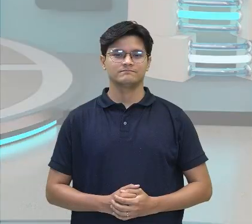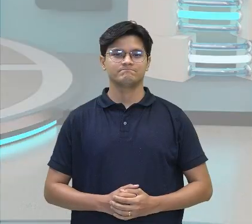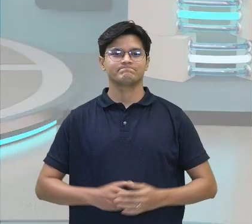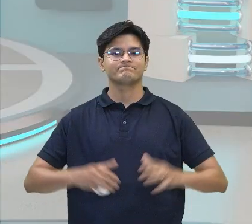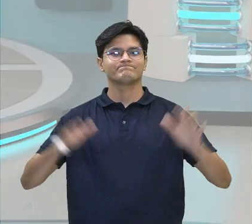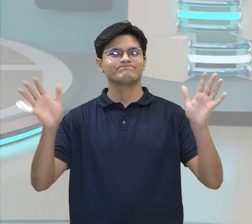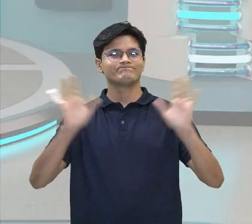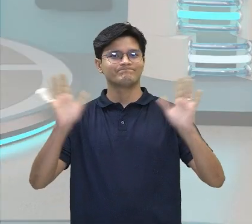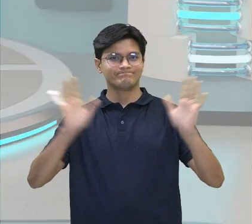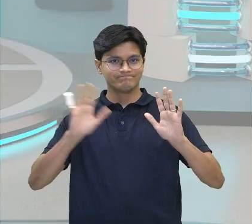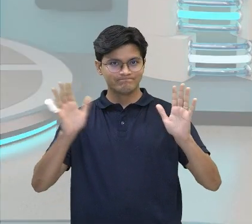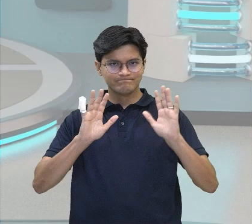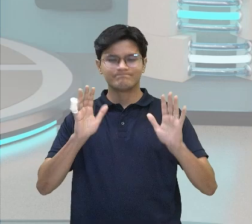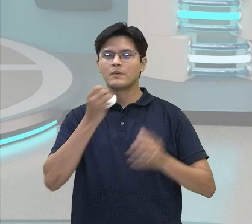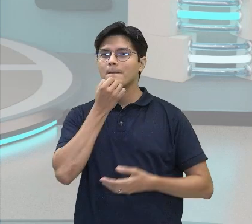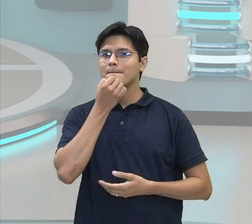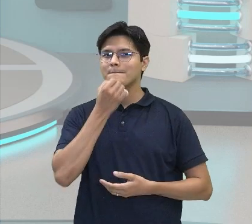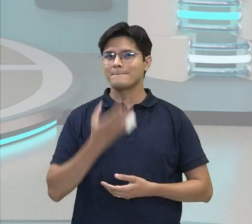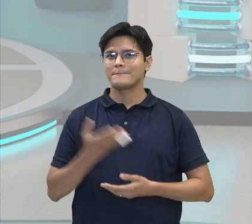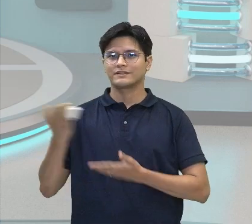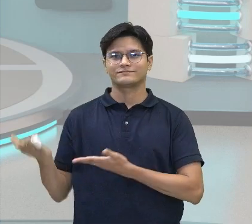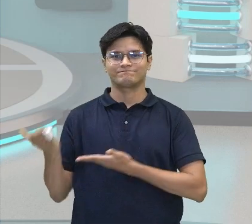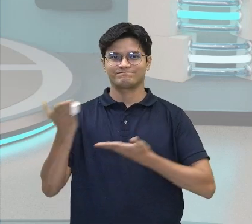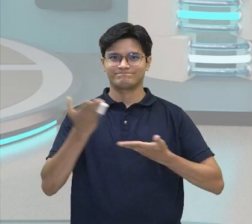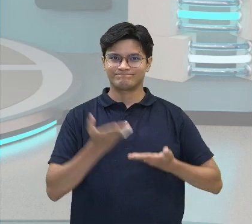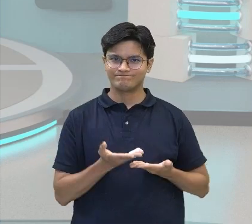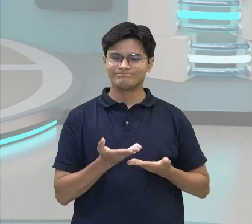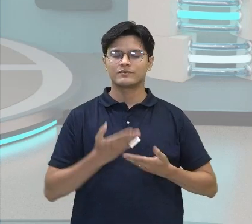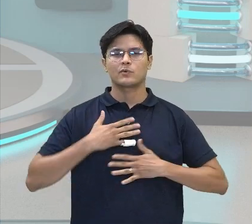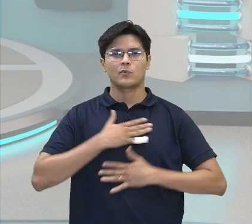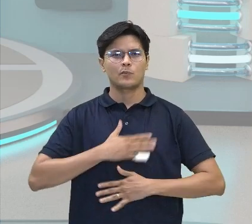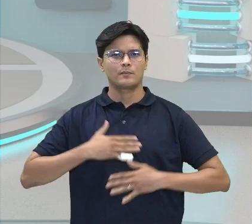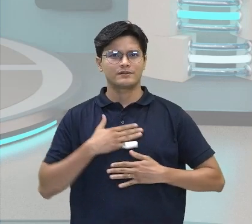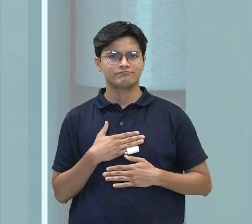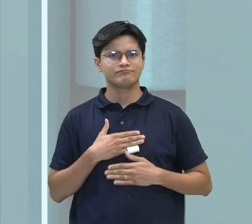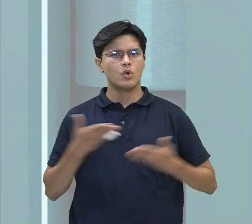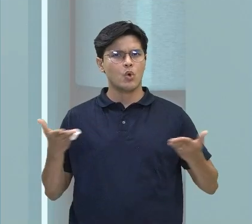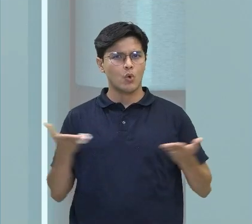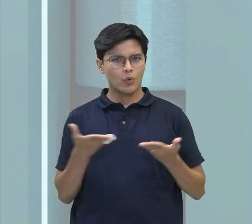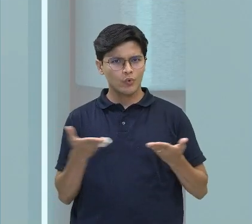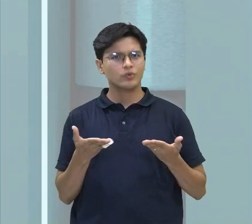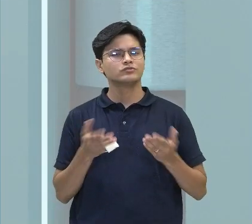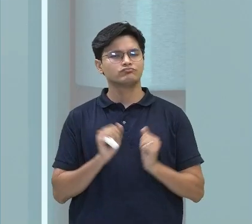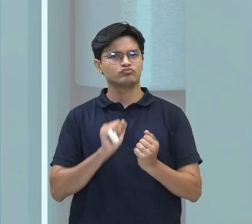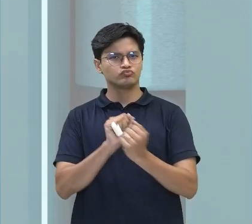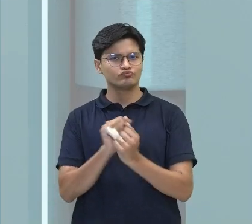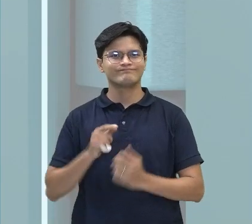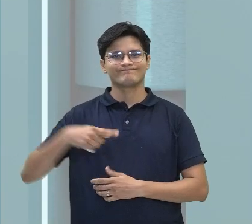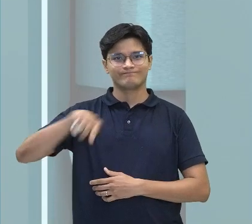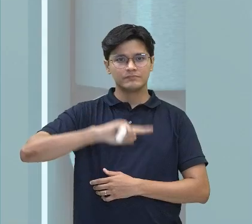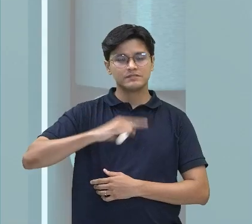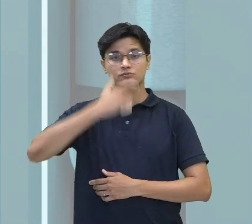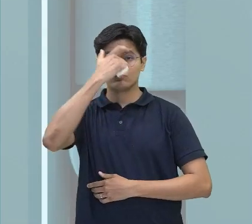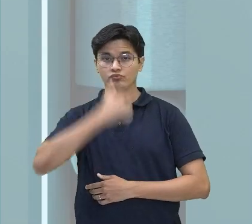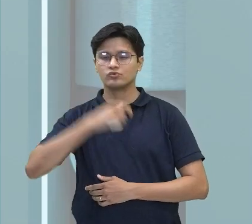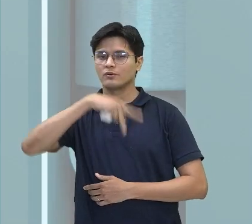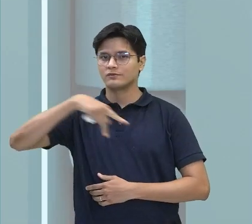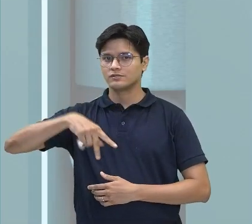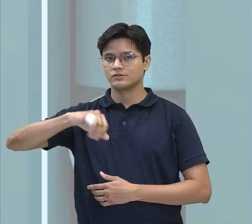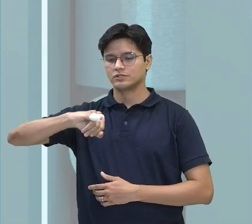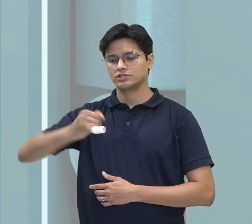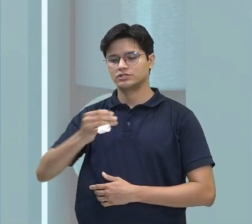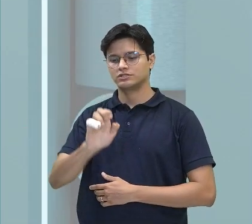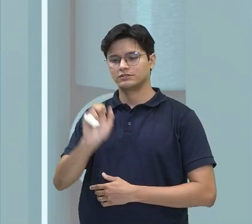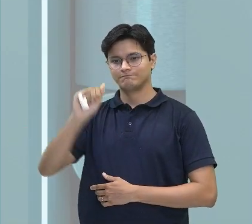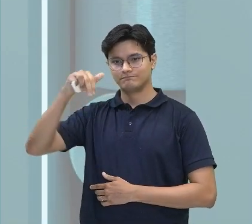Olá, olá! Sejam todos muito bem-vindos, é um prazer ter todos vocês aqui. Eu sou o professor Jean Torres, do componente de